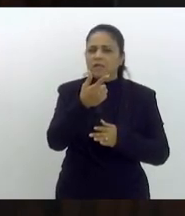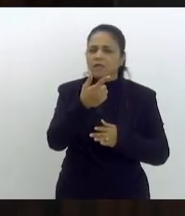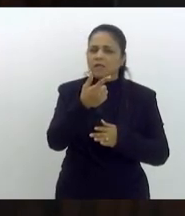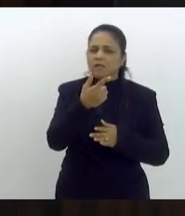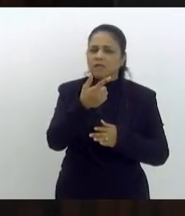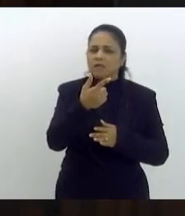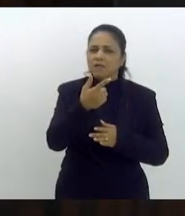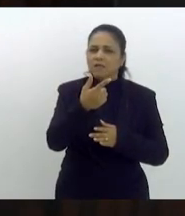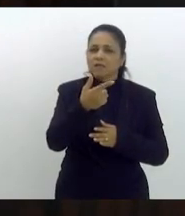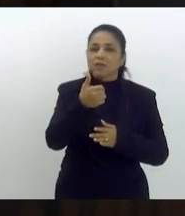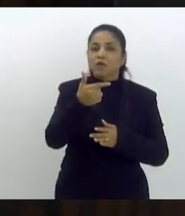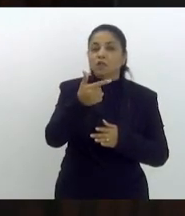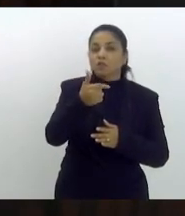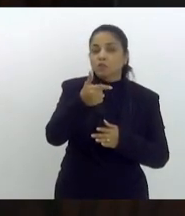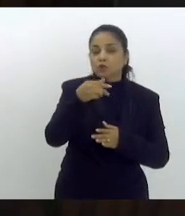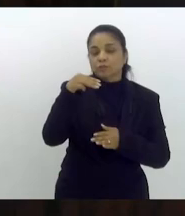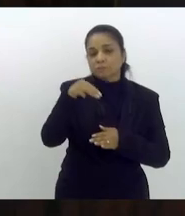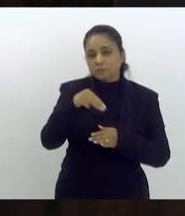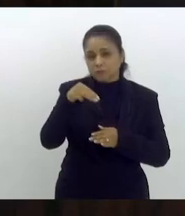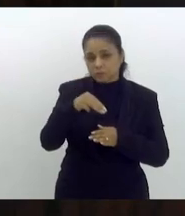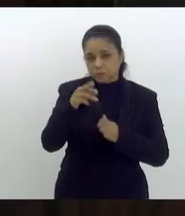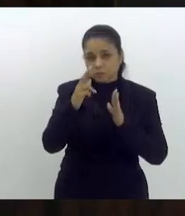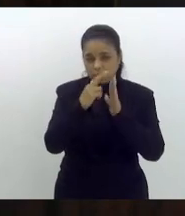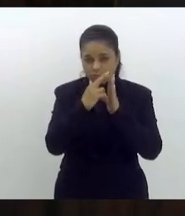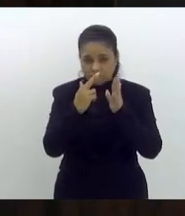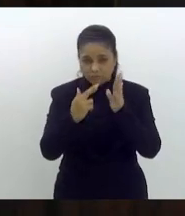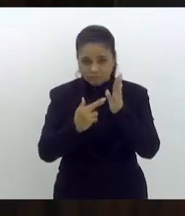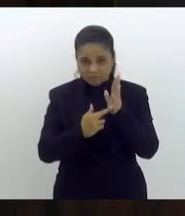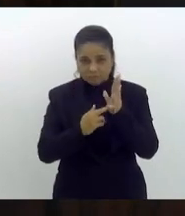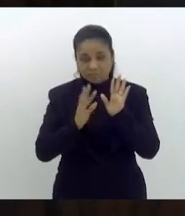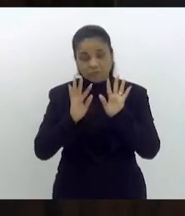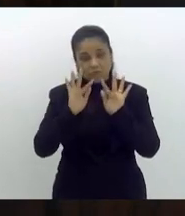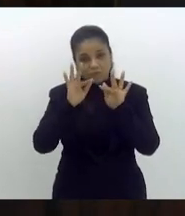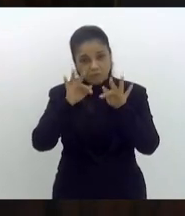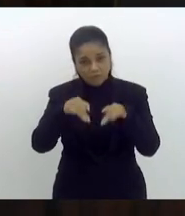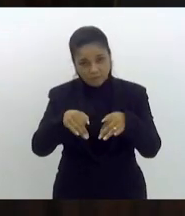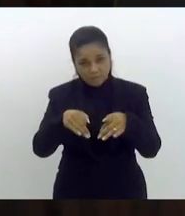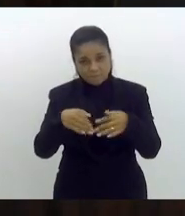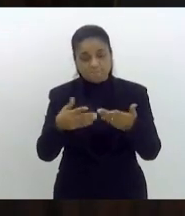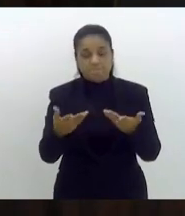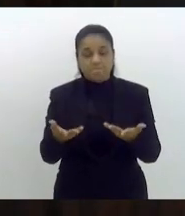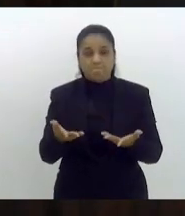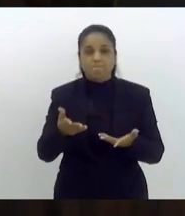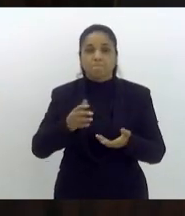12 minutos 12 minutos do tempo regimental para o expediente final